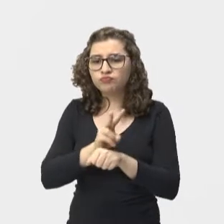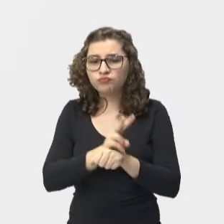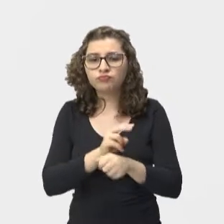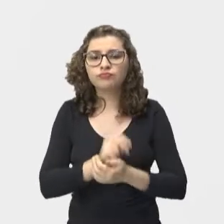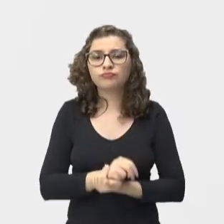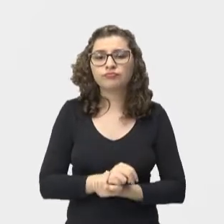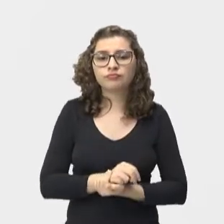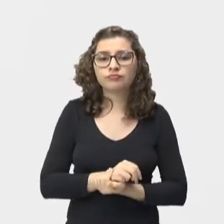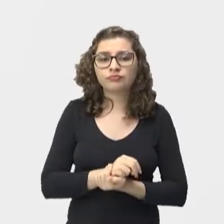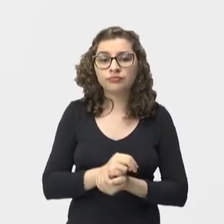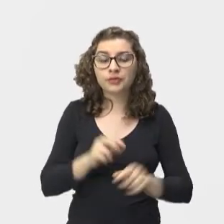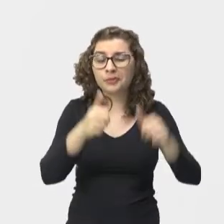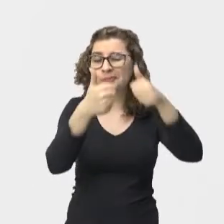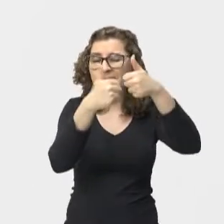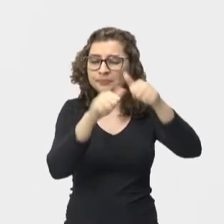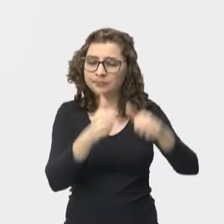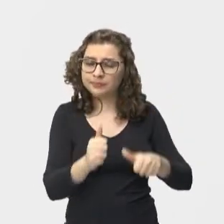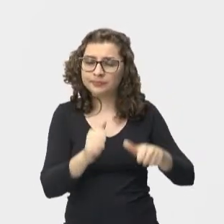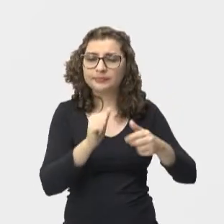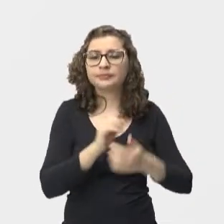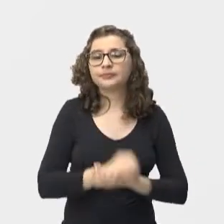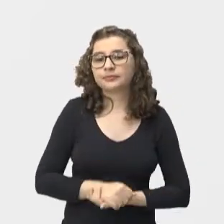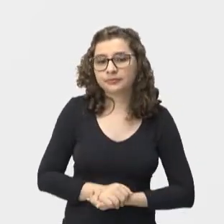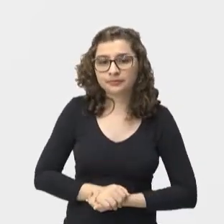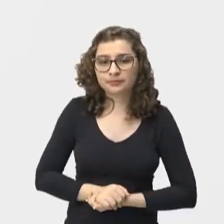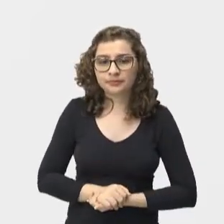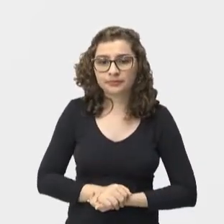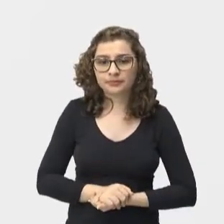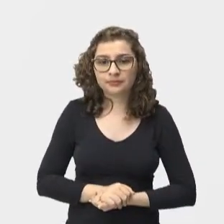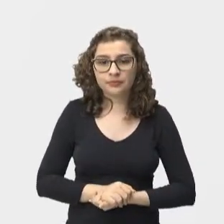monitoramento e avaliação,